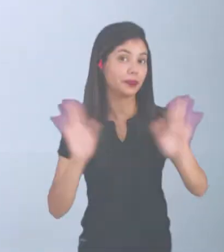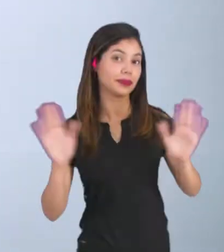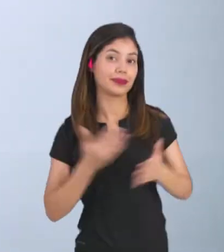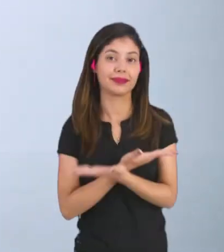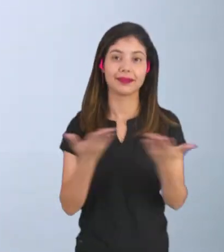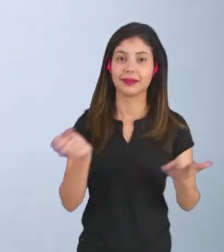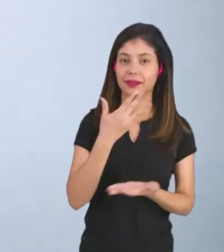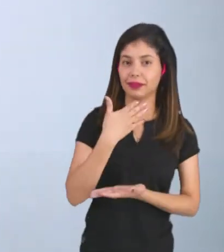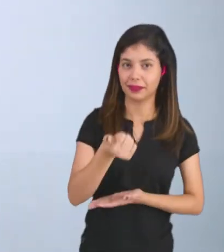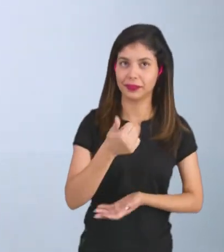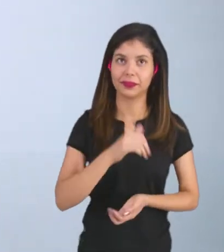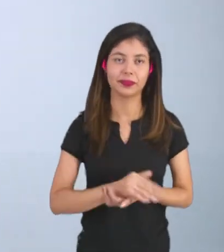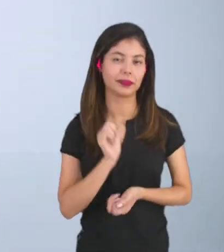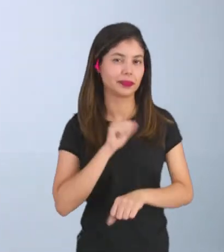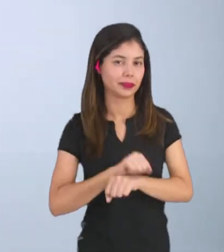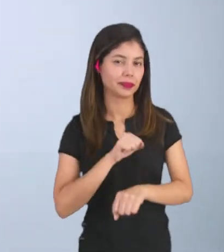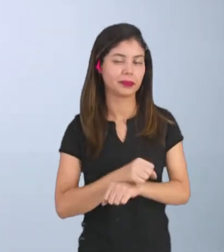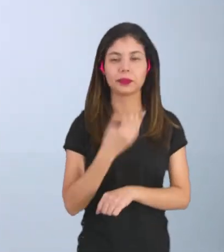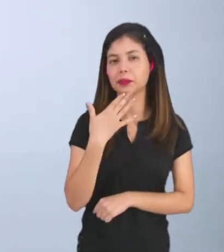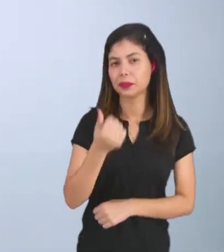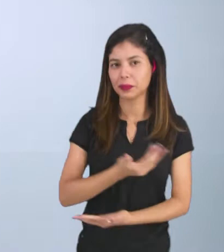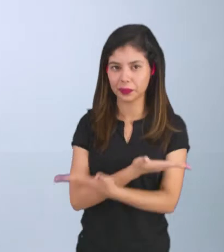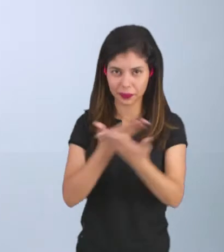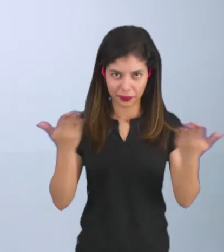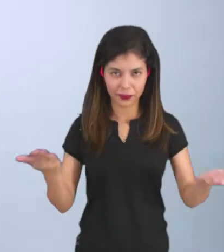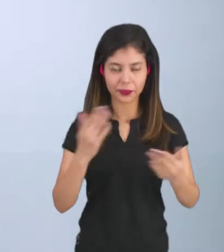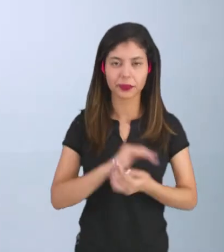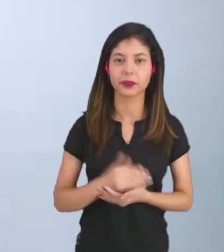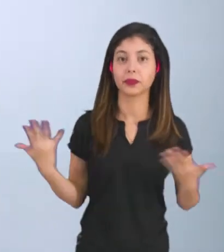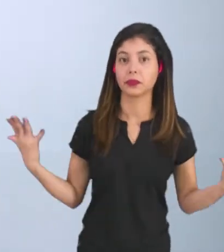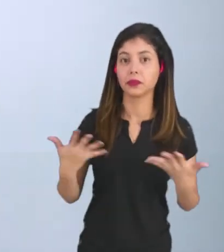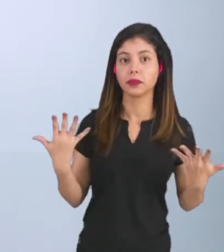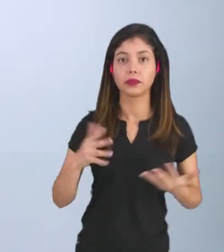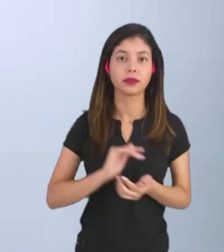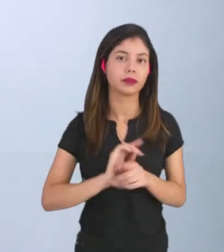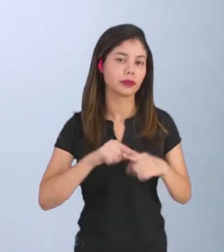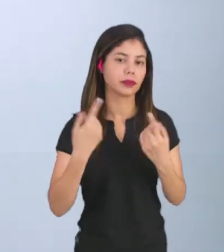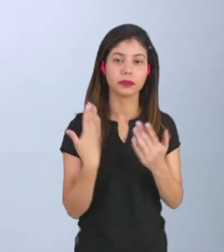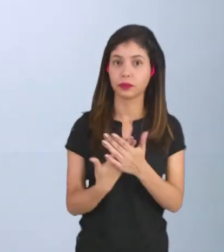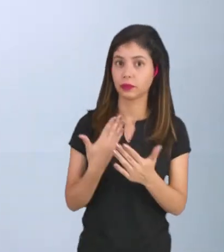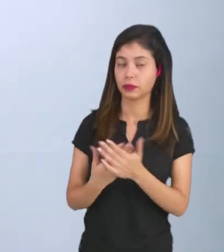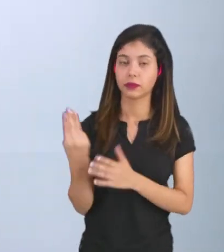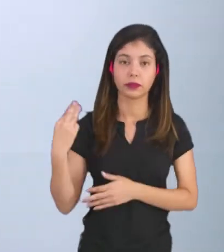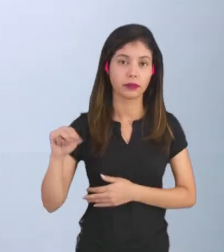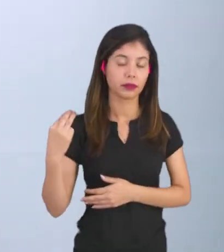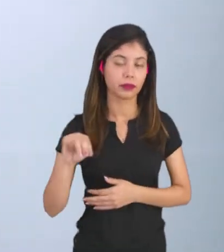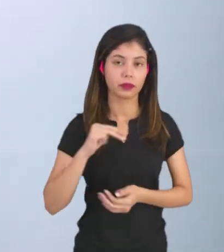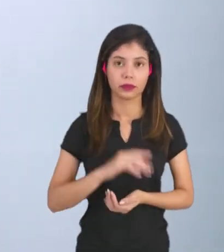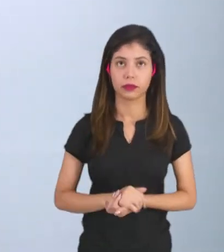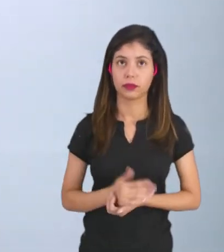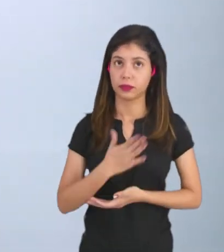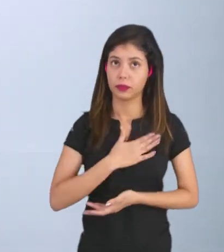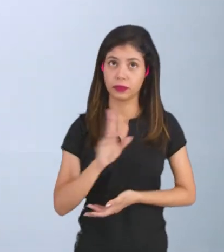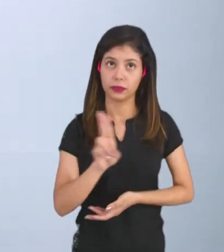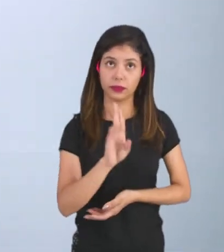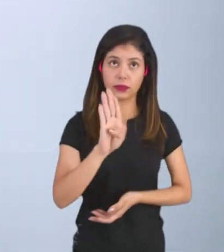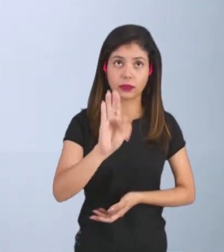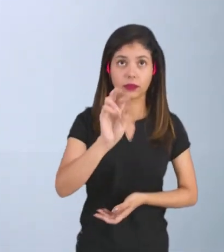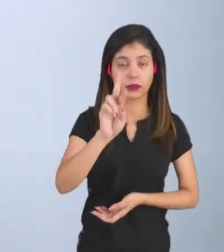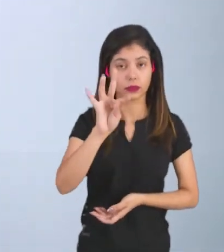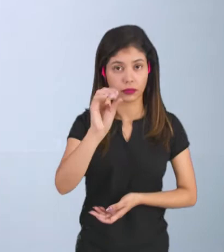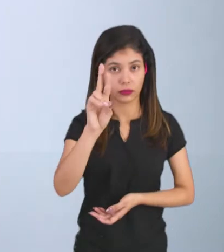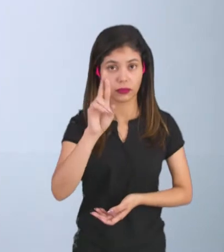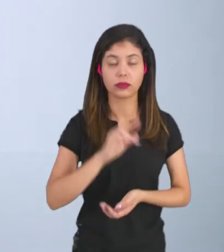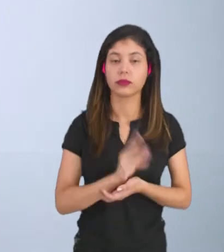Olá pessoal, tudo bem? Eu espero que esteja tudo bem com vocês. Hoje nós vamos a mais uma aula de matemática. Meu nome é Bartô, professor